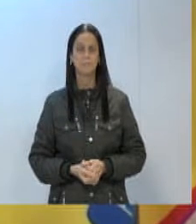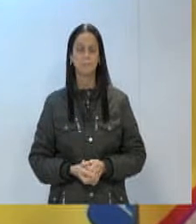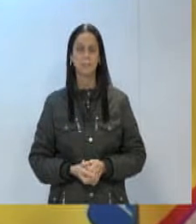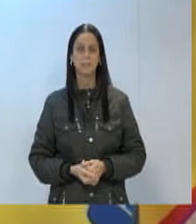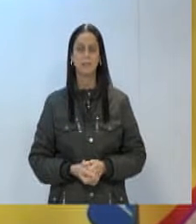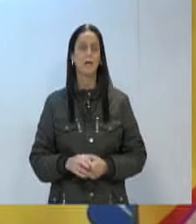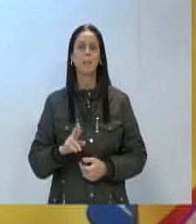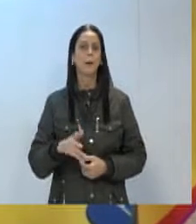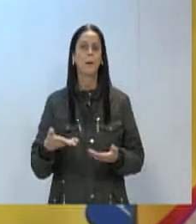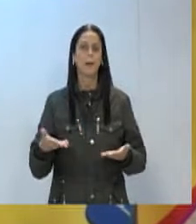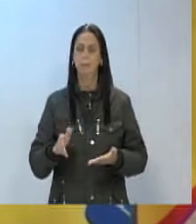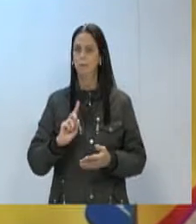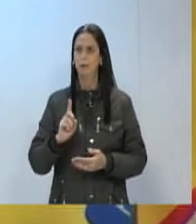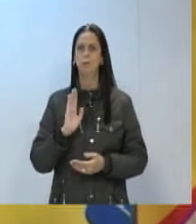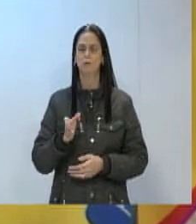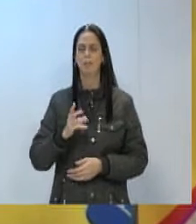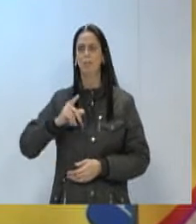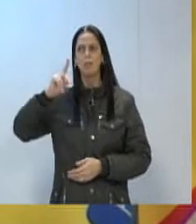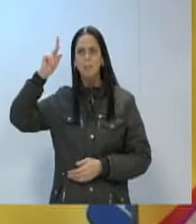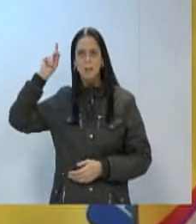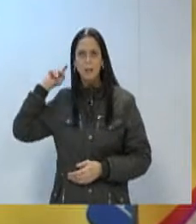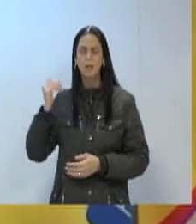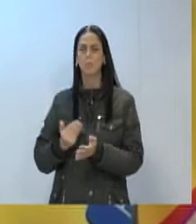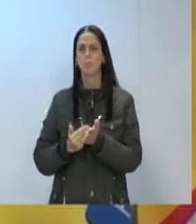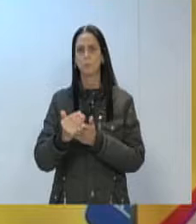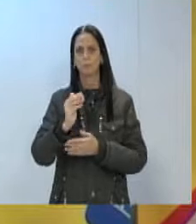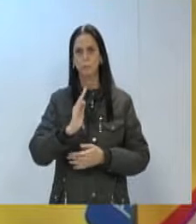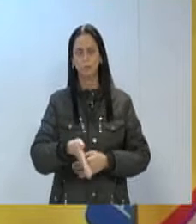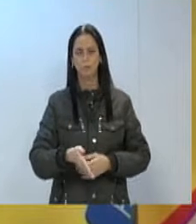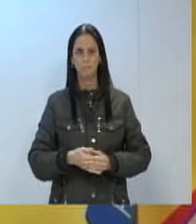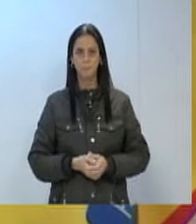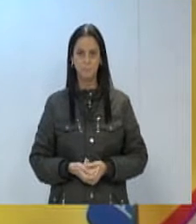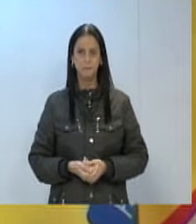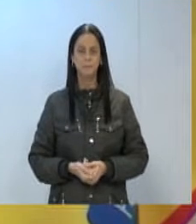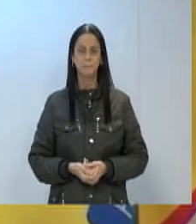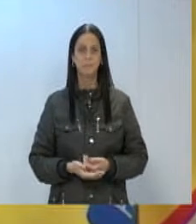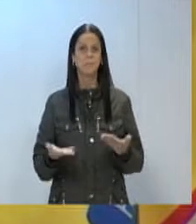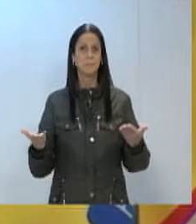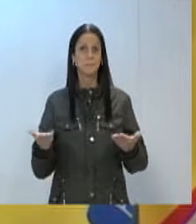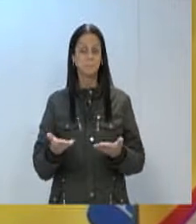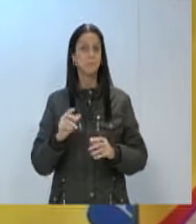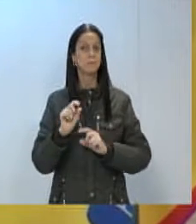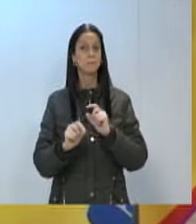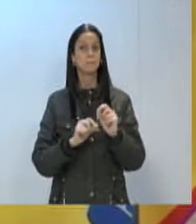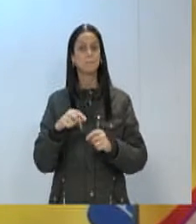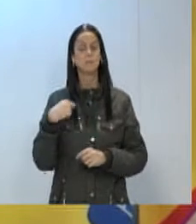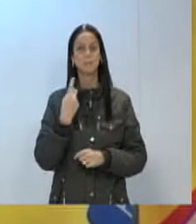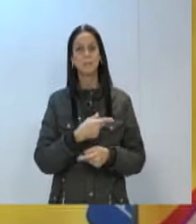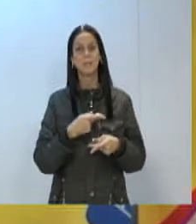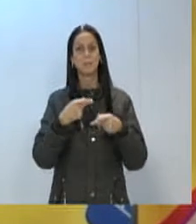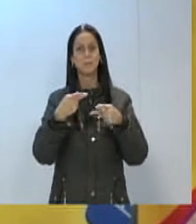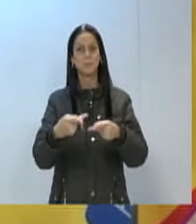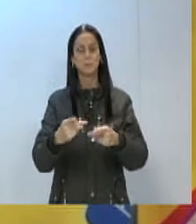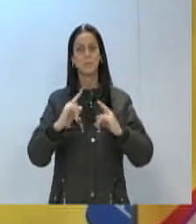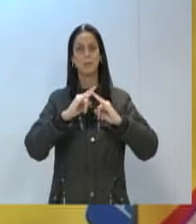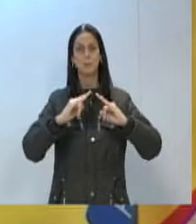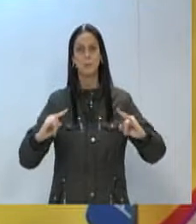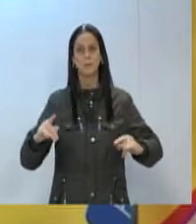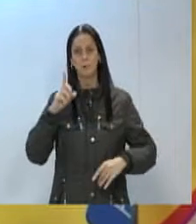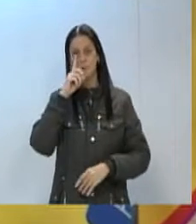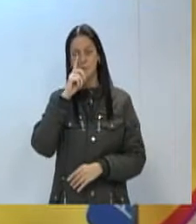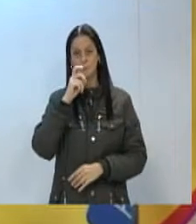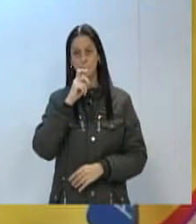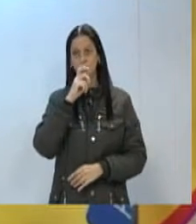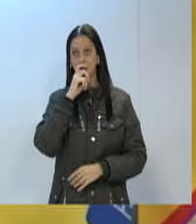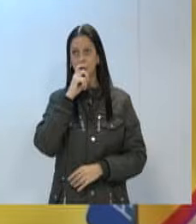agora não é nada apenas ato alta hoje nós tivemos uma visita um acampamento de mães e familiares de